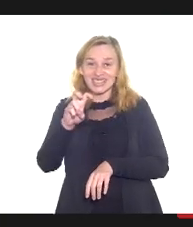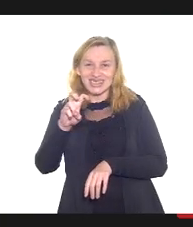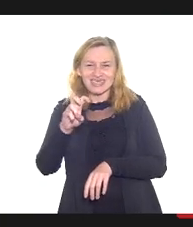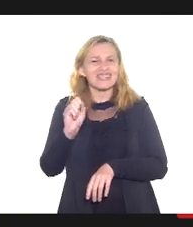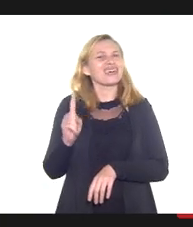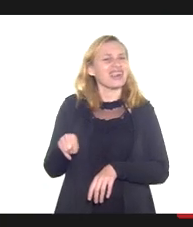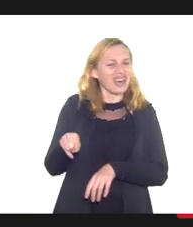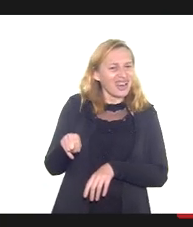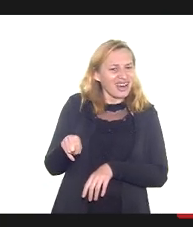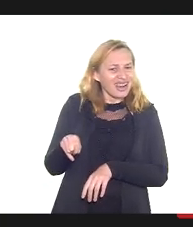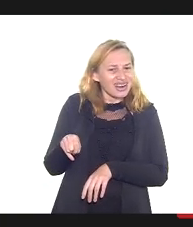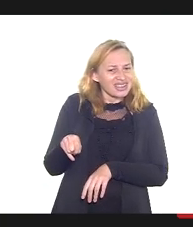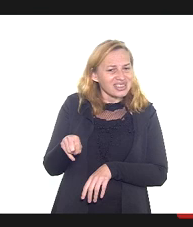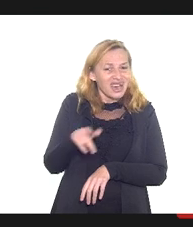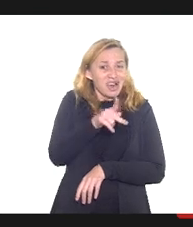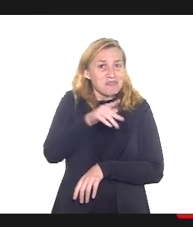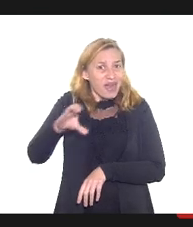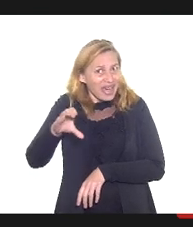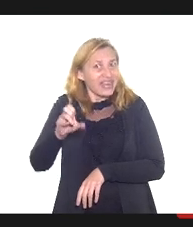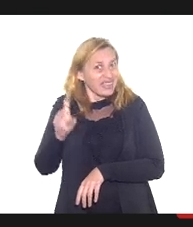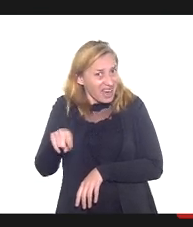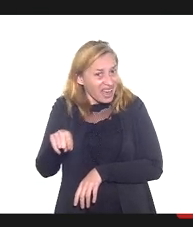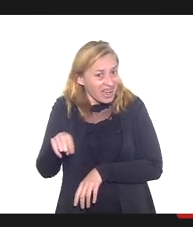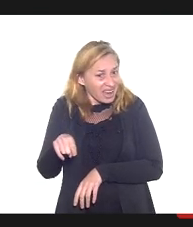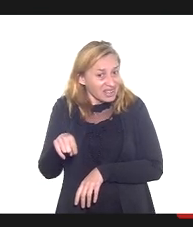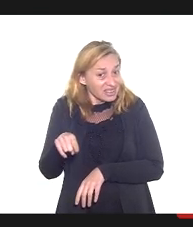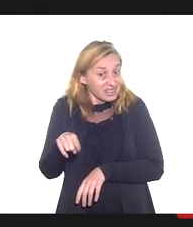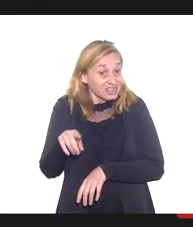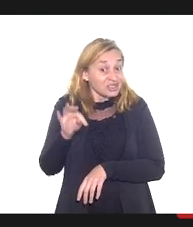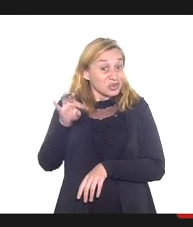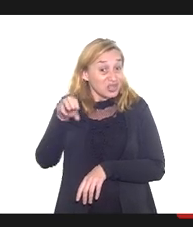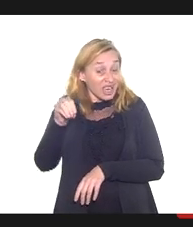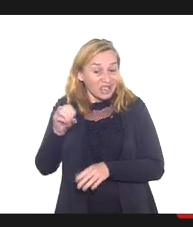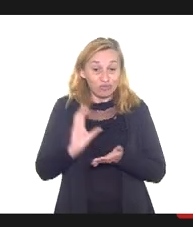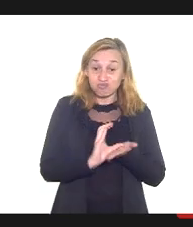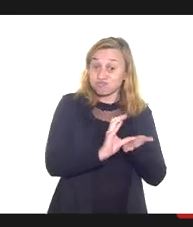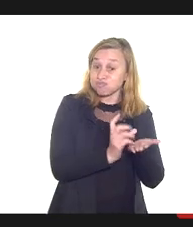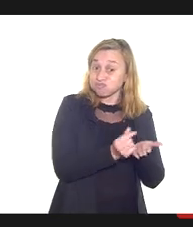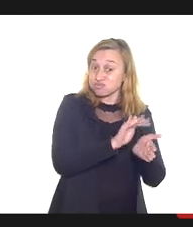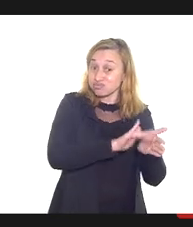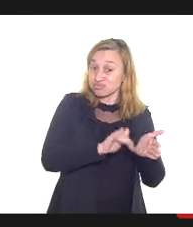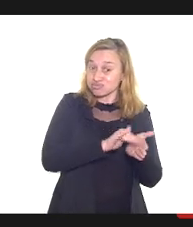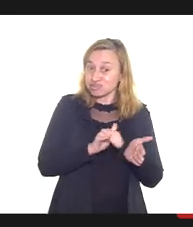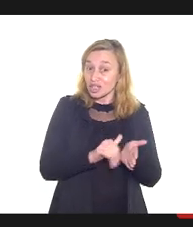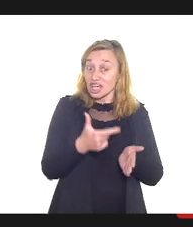é a PEC, né, do teto de gastos, que levam